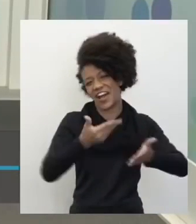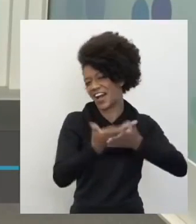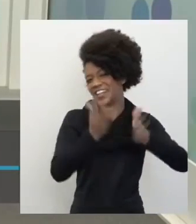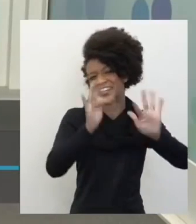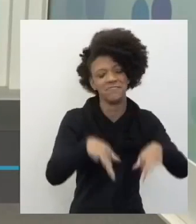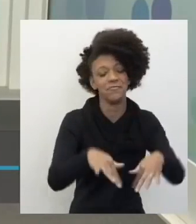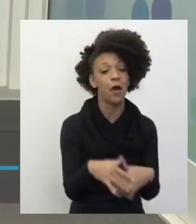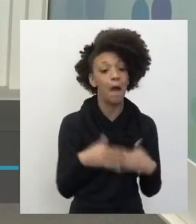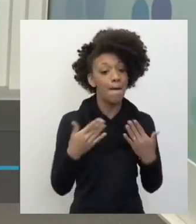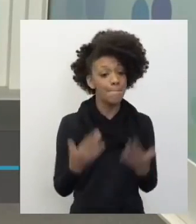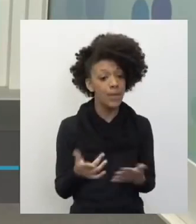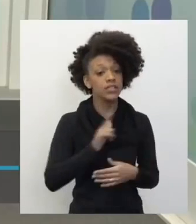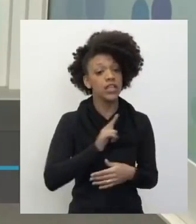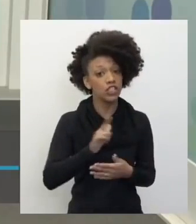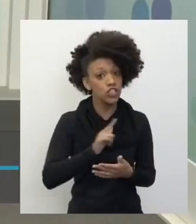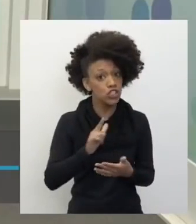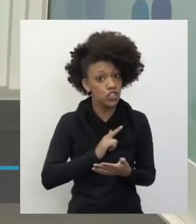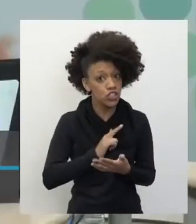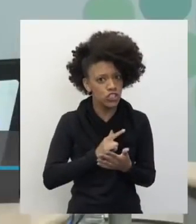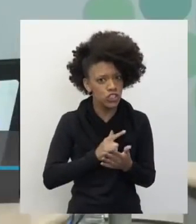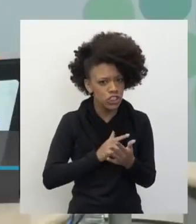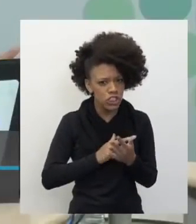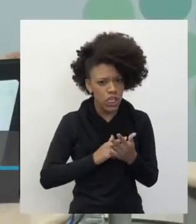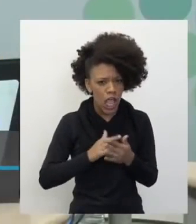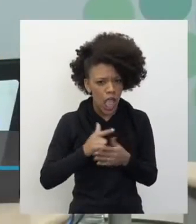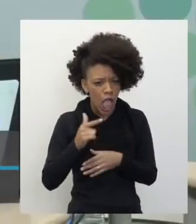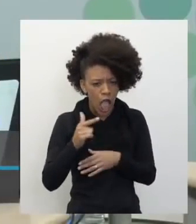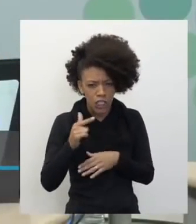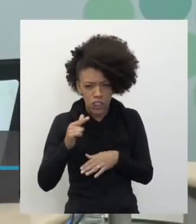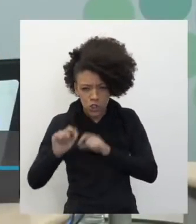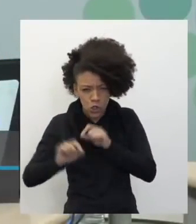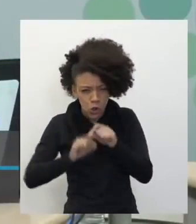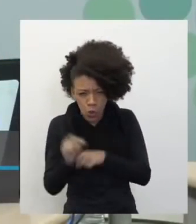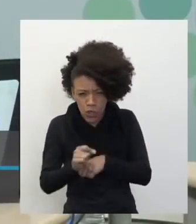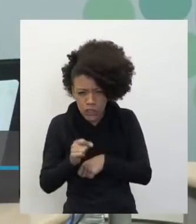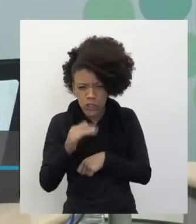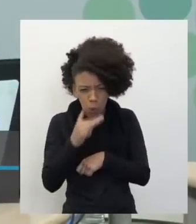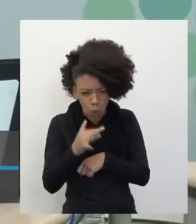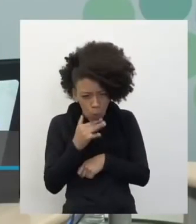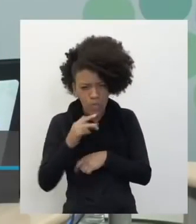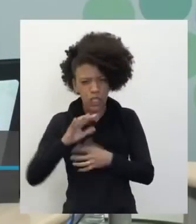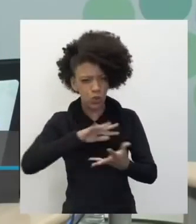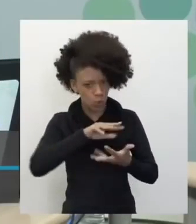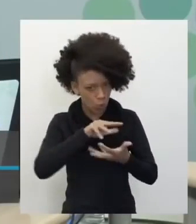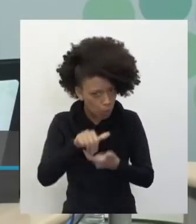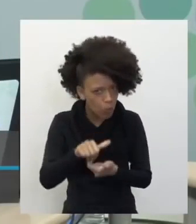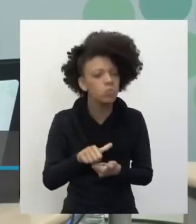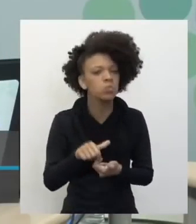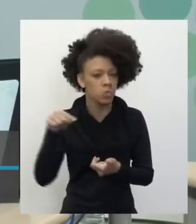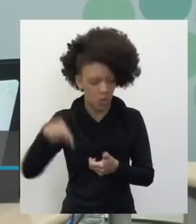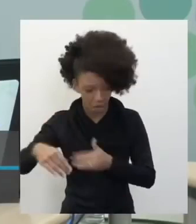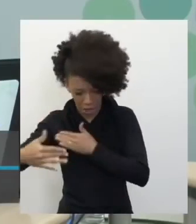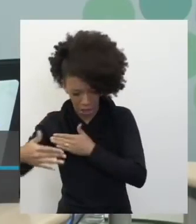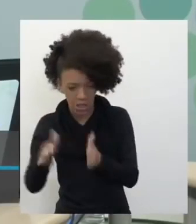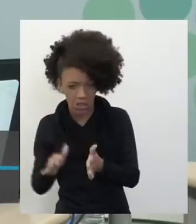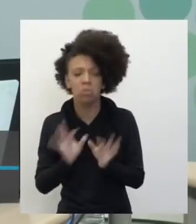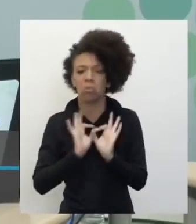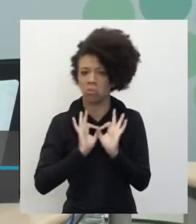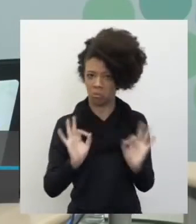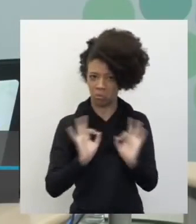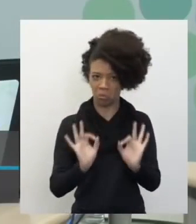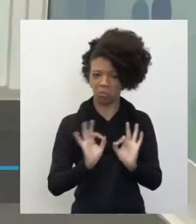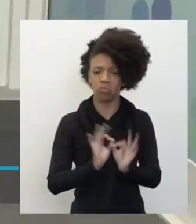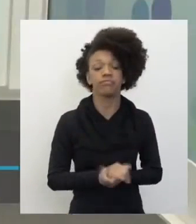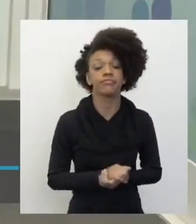tinham todas as maldades do mundo ali. E aí, muito bem. Marcaram corretamente.